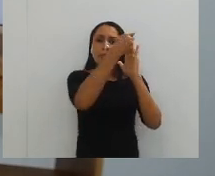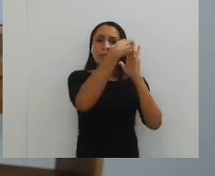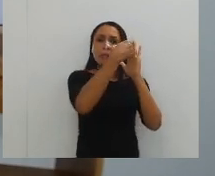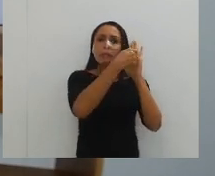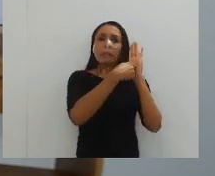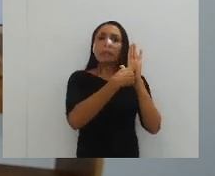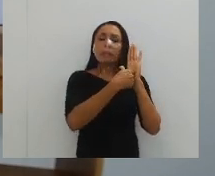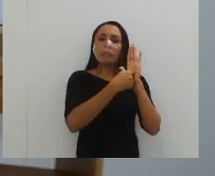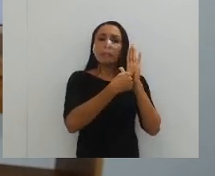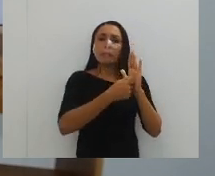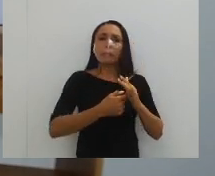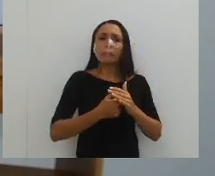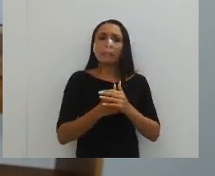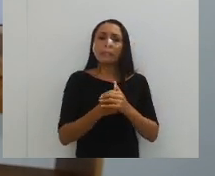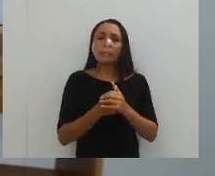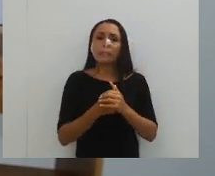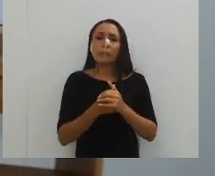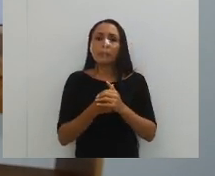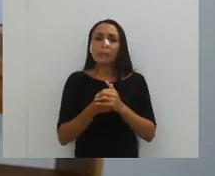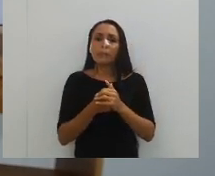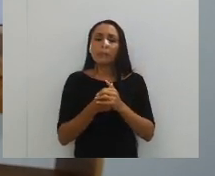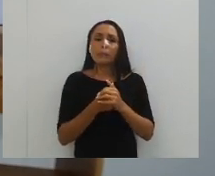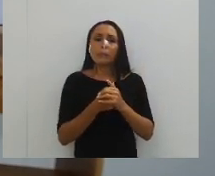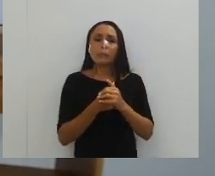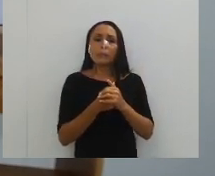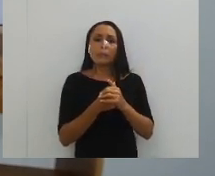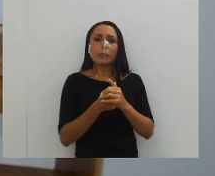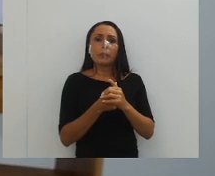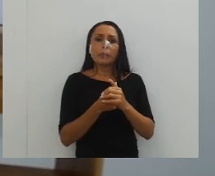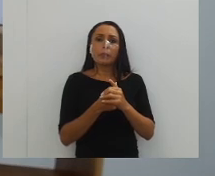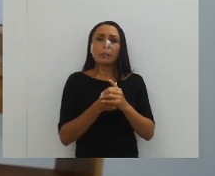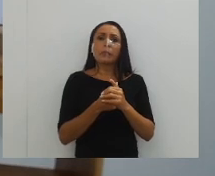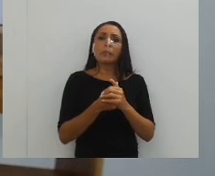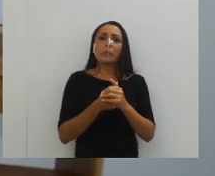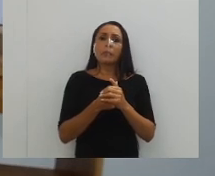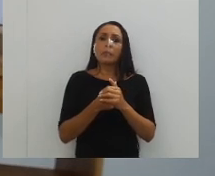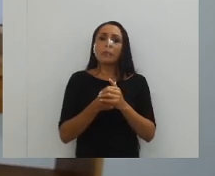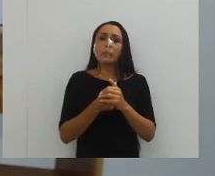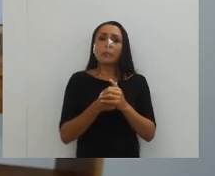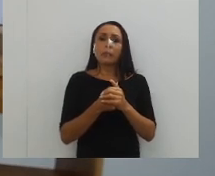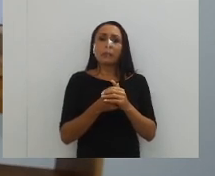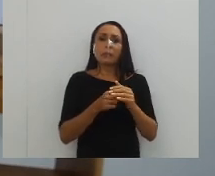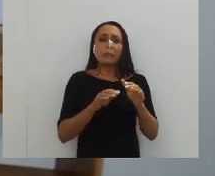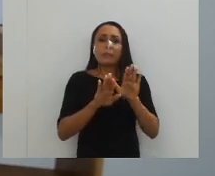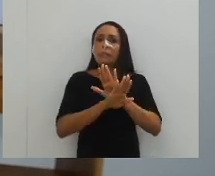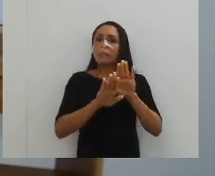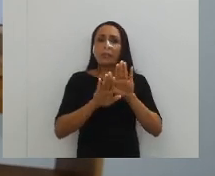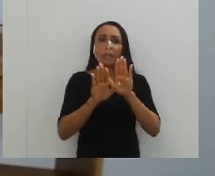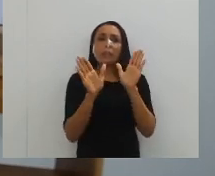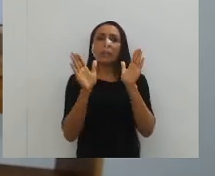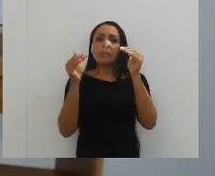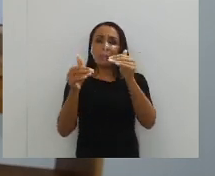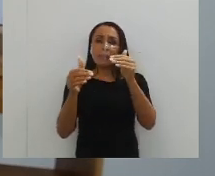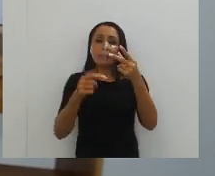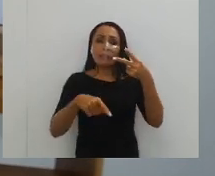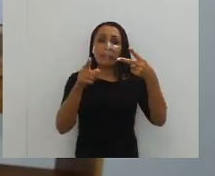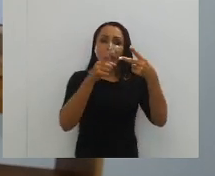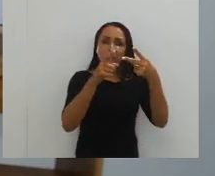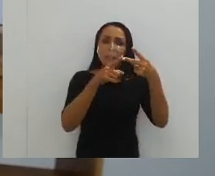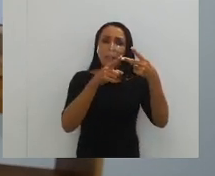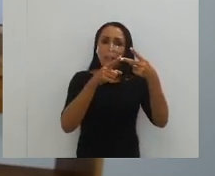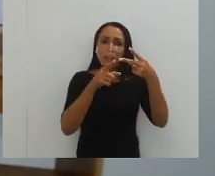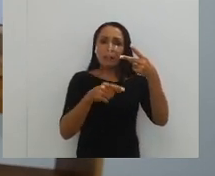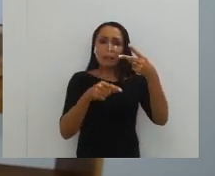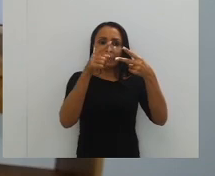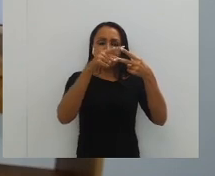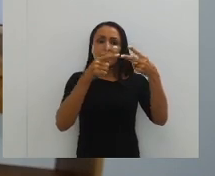atenção, ele pode ser escrito sem a espécie. Ele pode